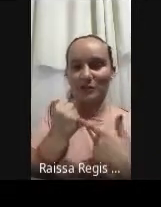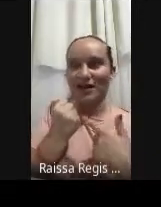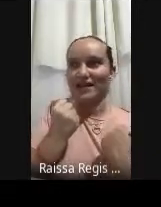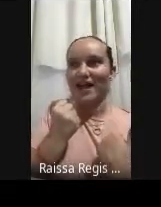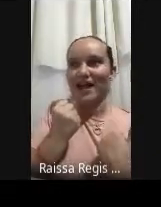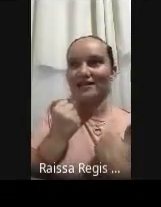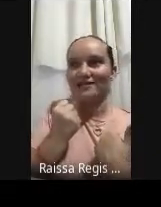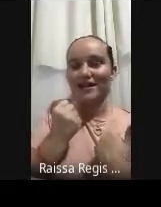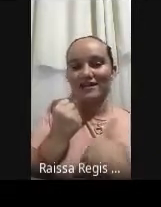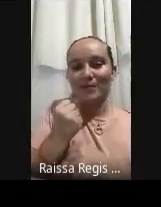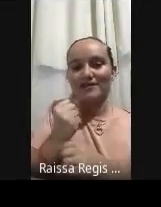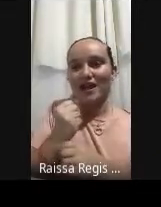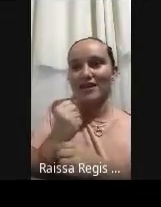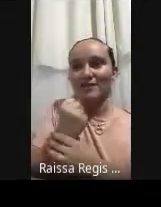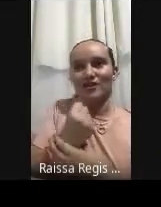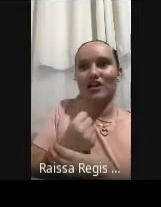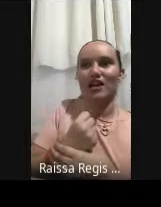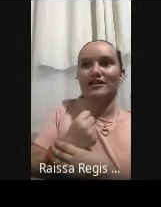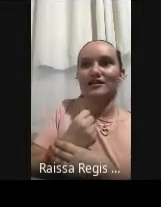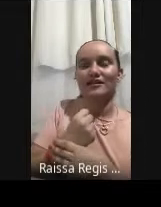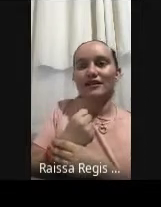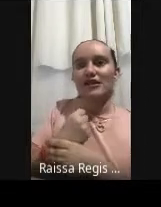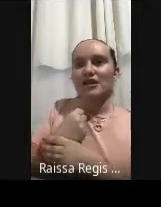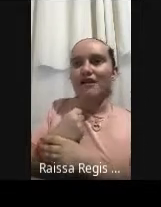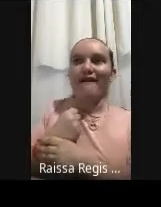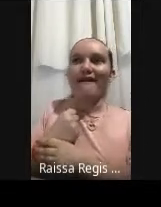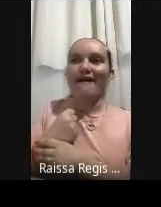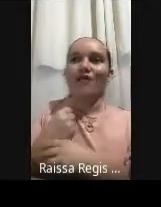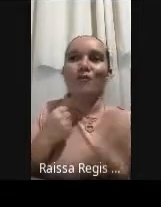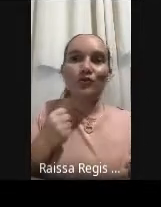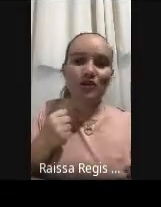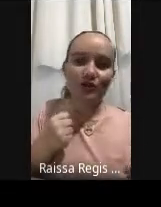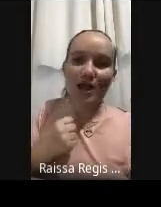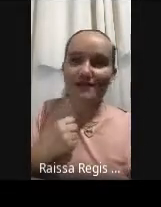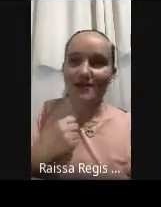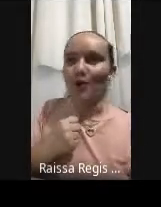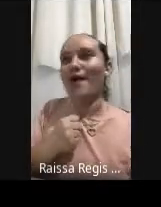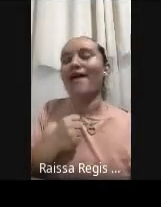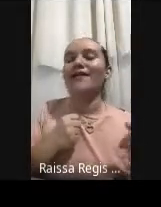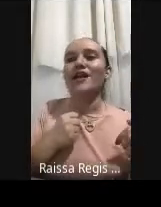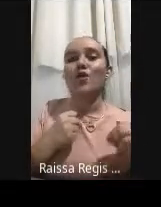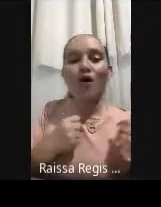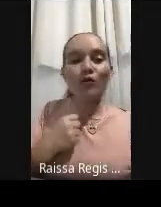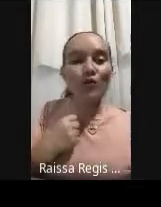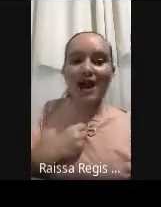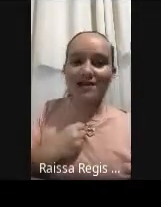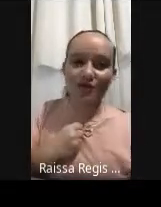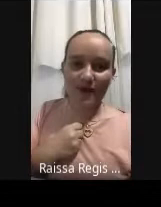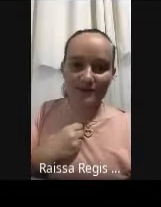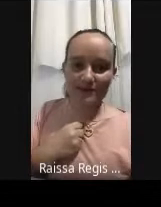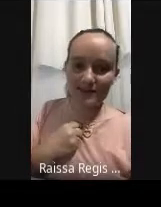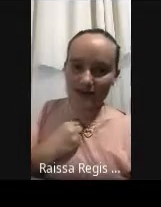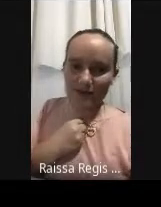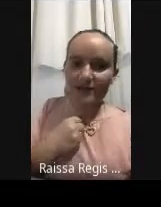frente, pra trás? Tá pra esquerda, tá pra direita? O ponto de articulação é. Qual é o lugar que eu